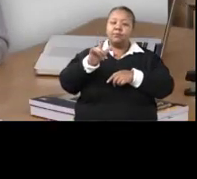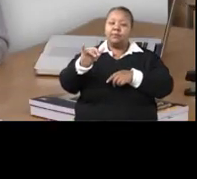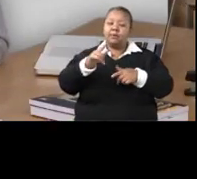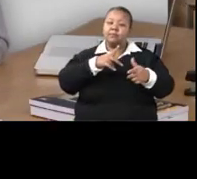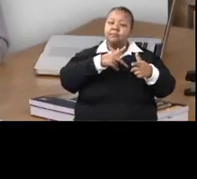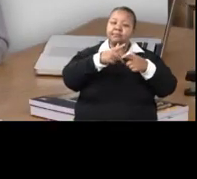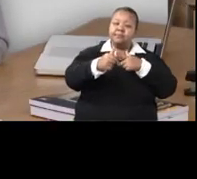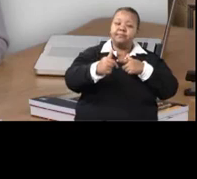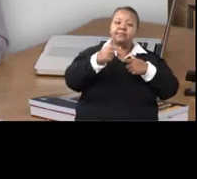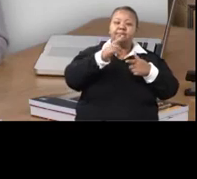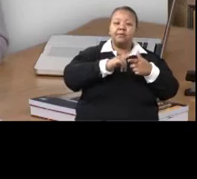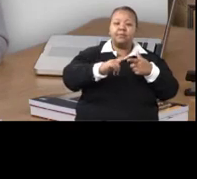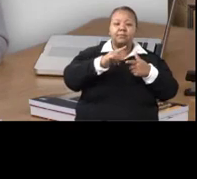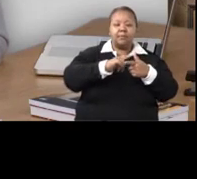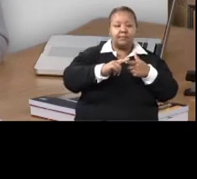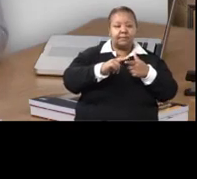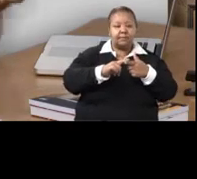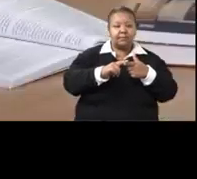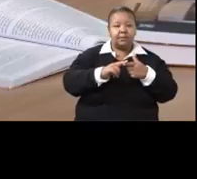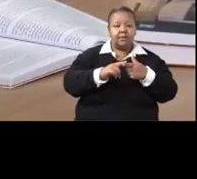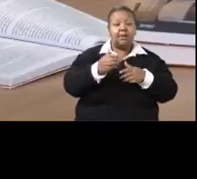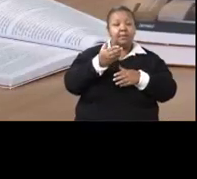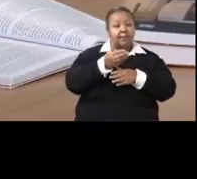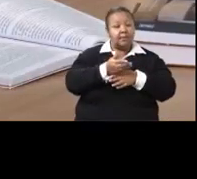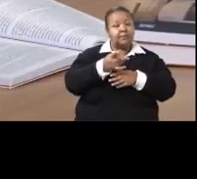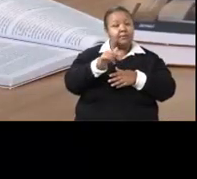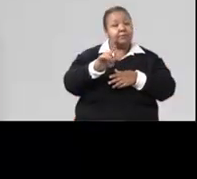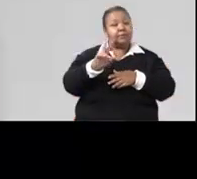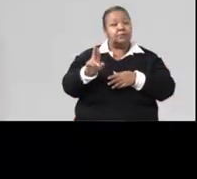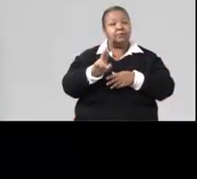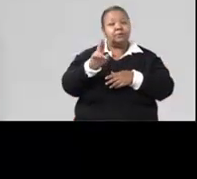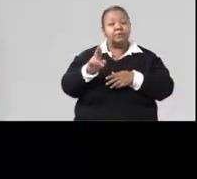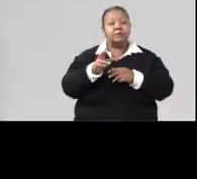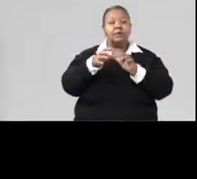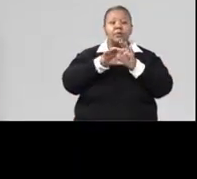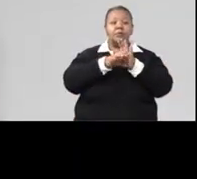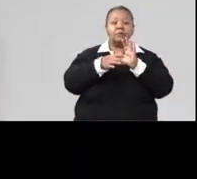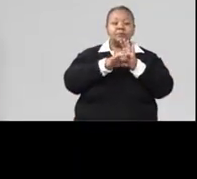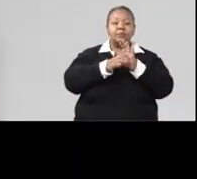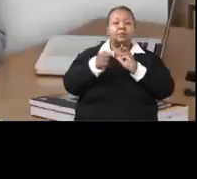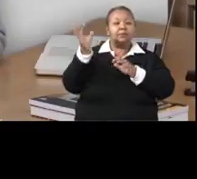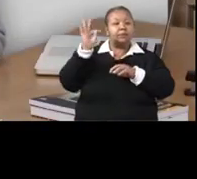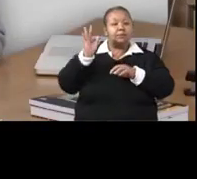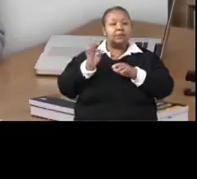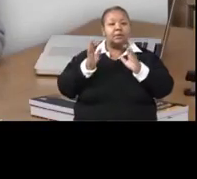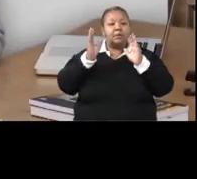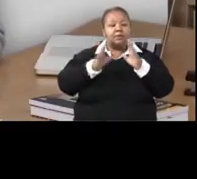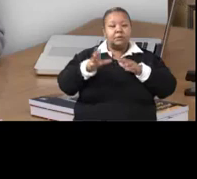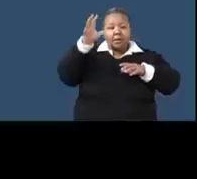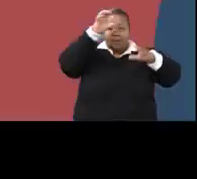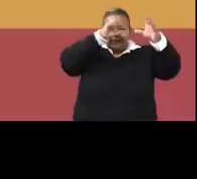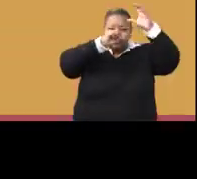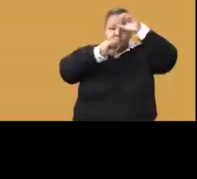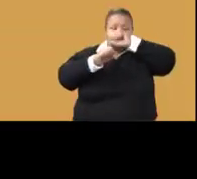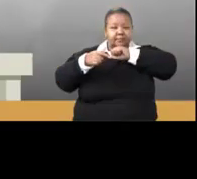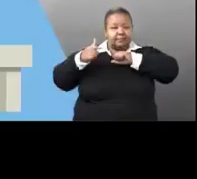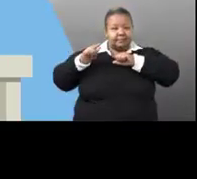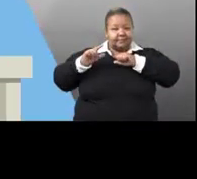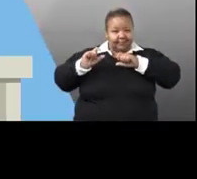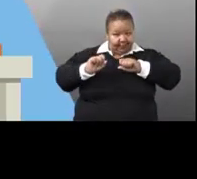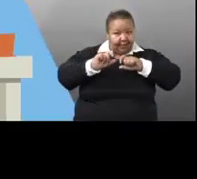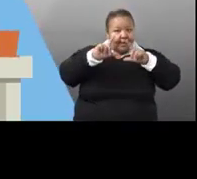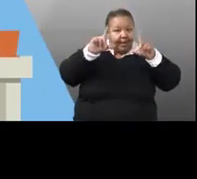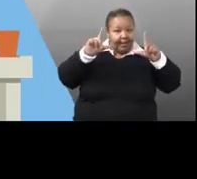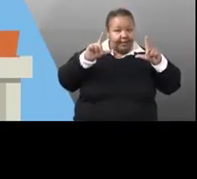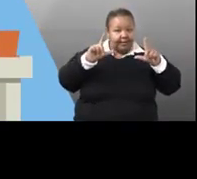vai solucionar as problemáticas. Para isso, você deve utilizar dos conceitos e das teorias vistas nas pré-aulas. Ficou